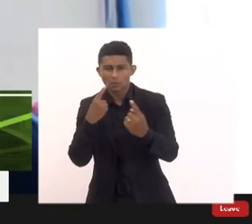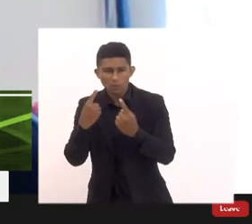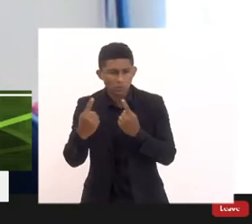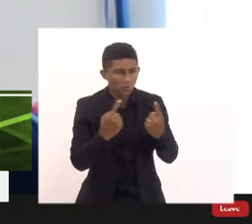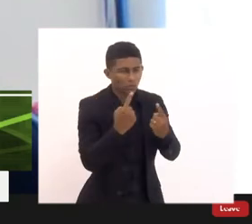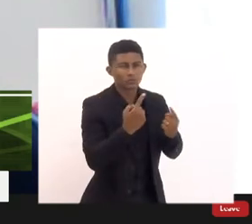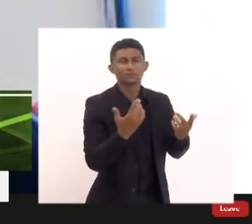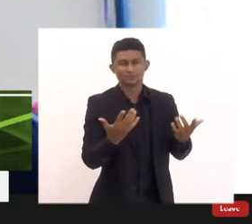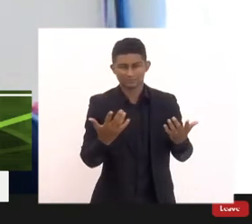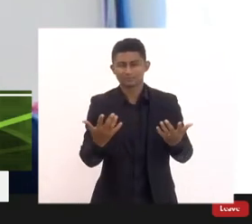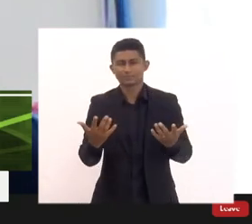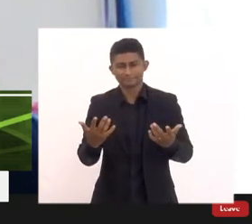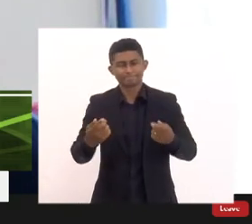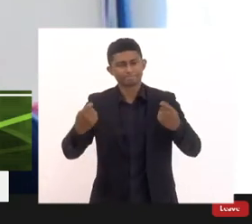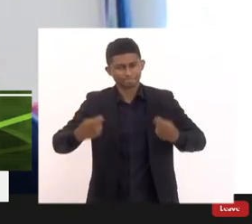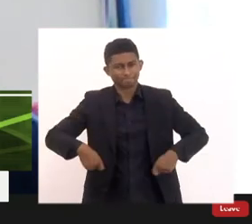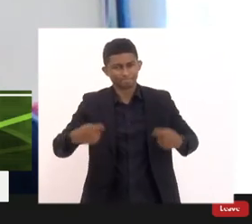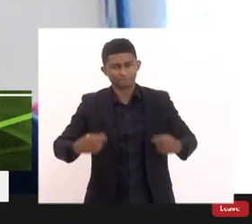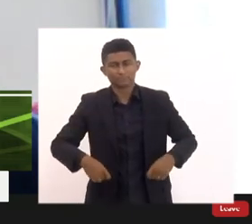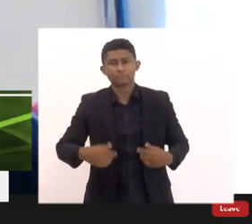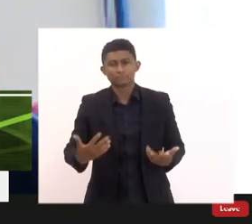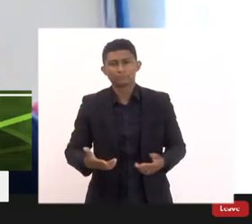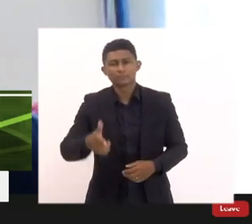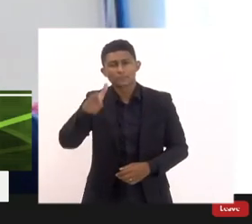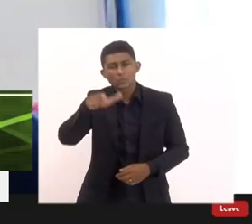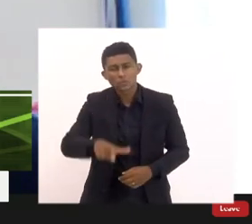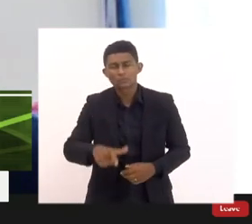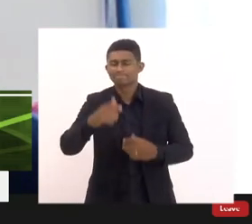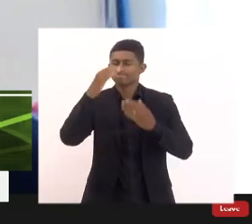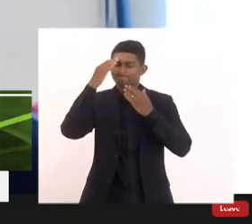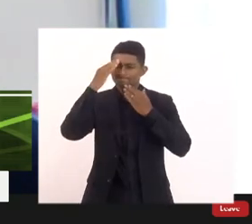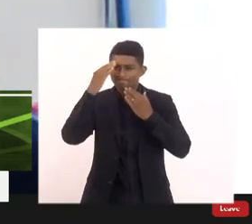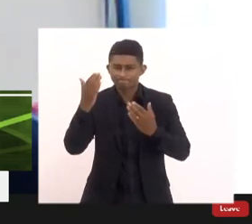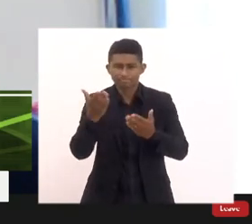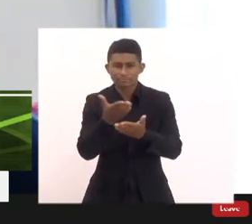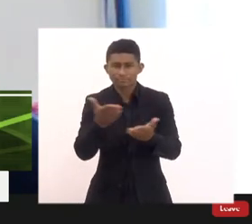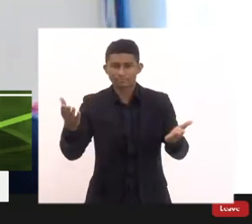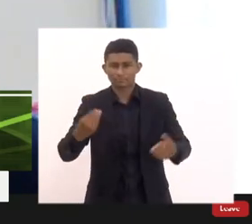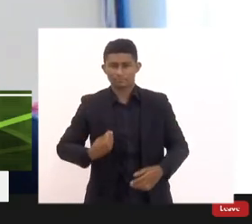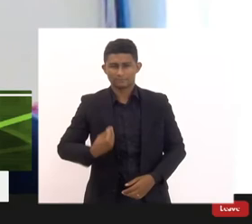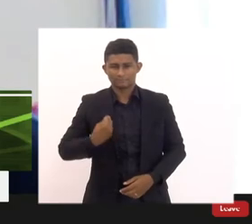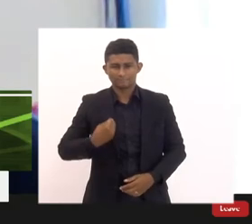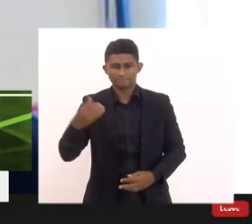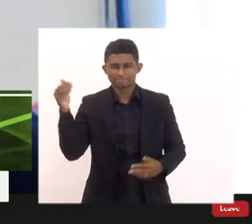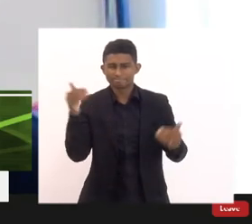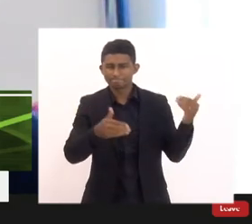que a gente debateu aqui. Então, mais uma vez, muito obrigado pela presença de todas e